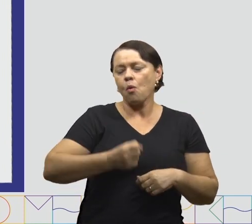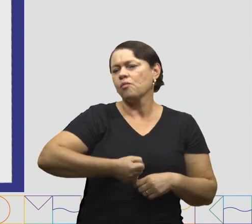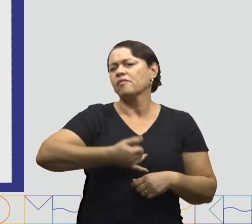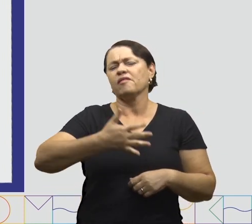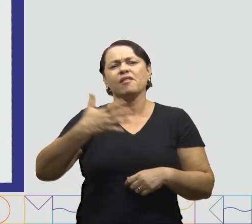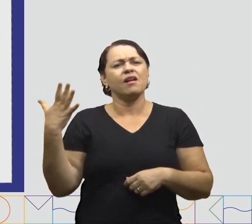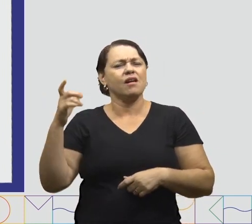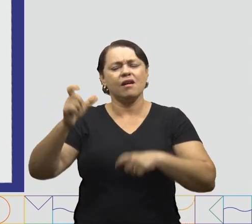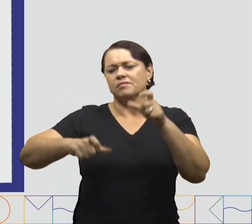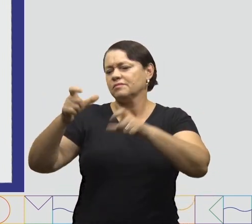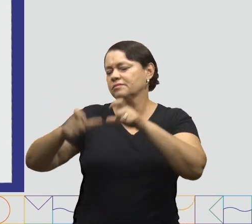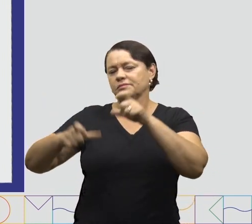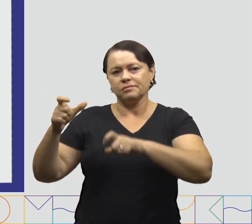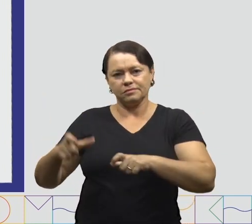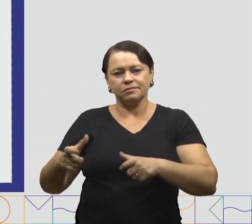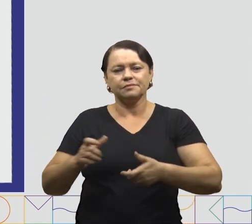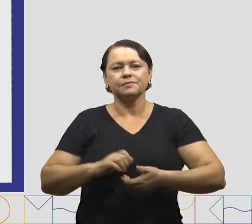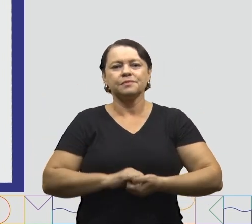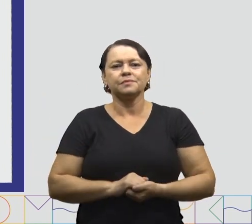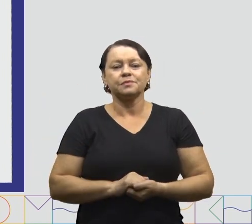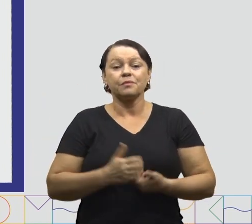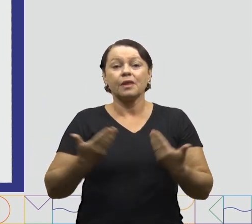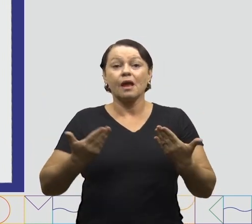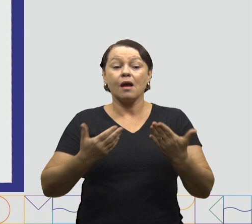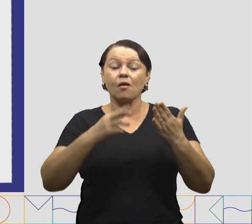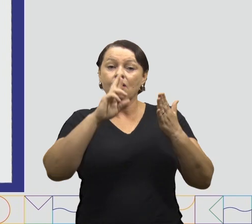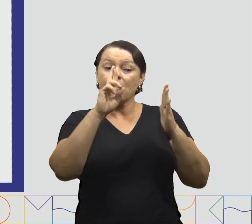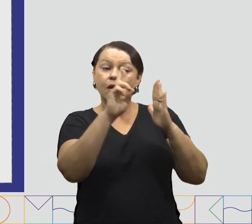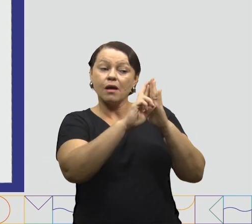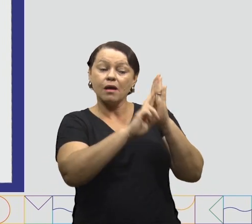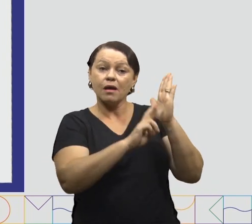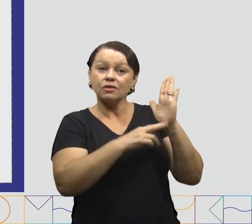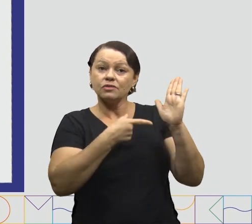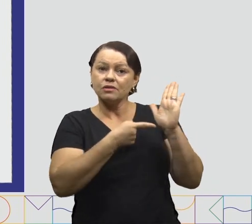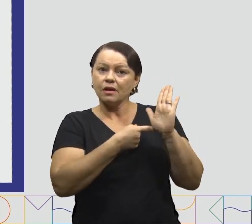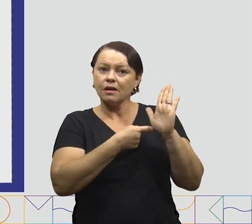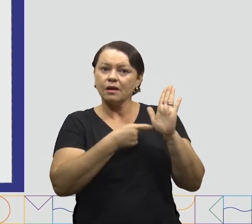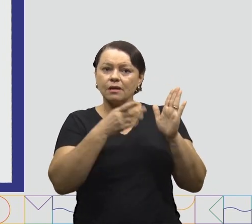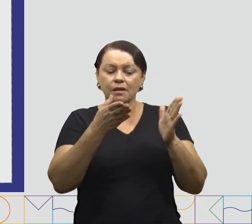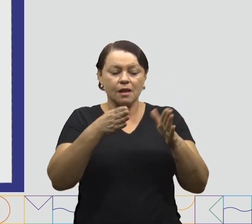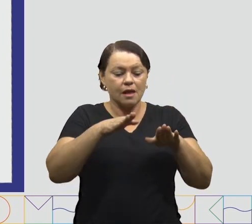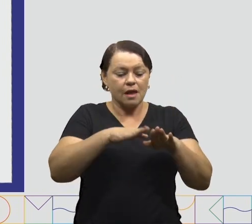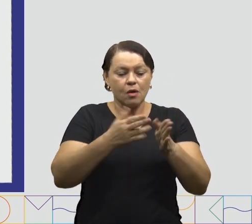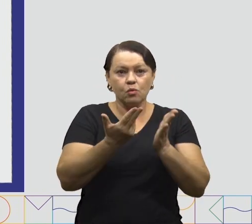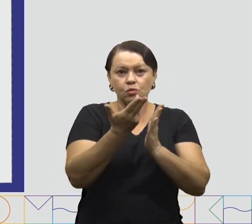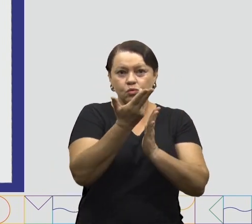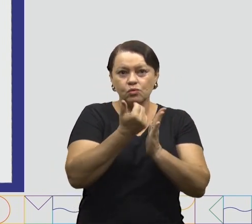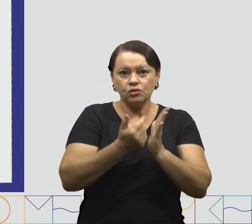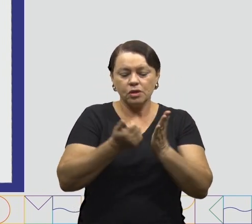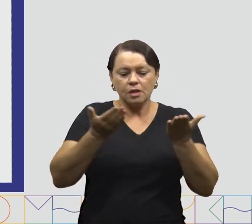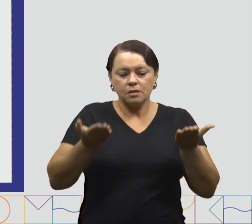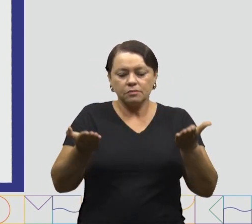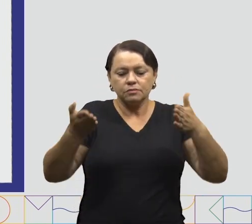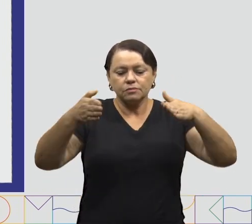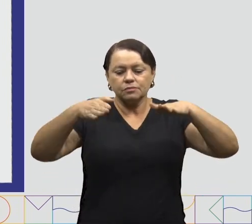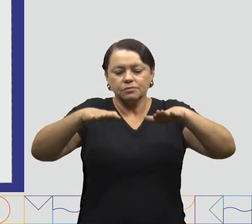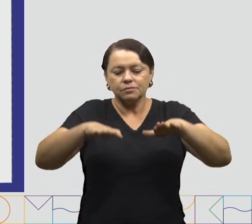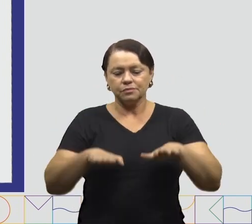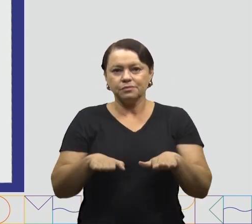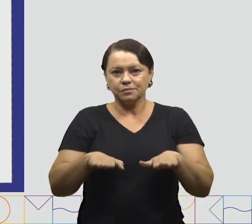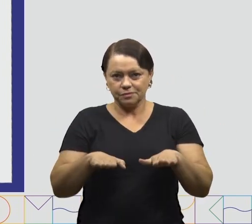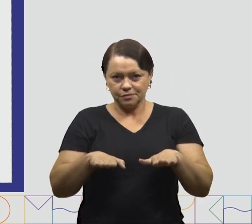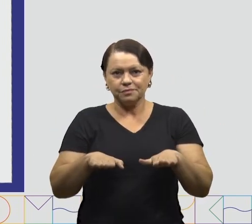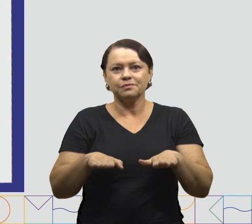vários jogadores. Vamos para as regras do jogo. Coloque todas as cartas viradas para baixo sobre